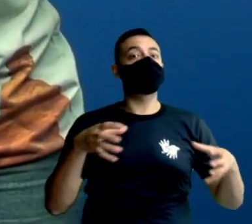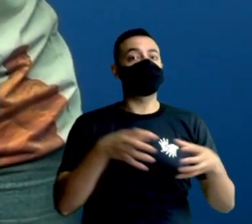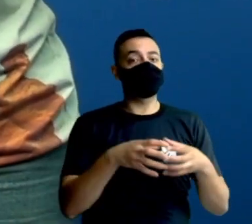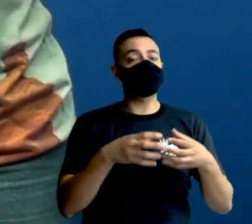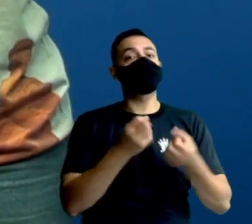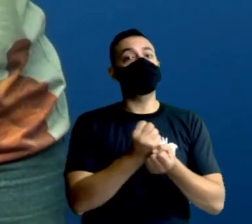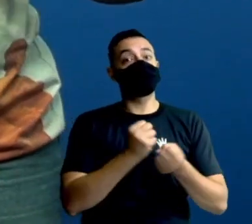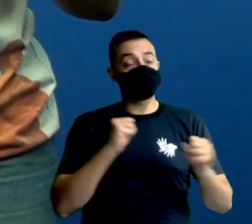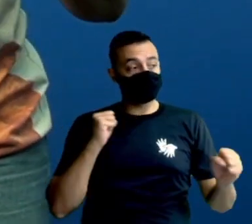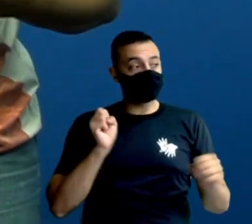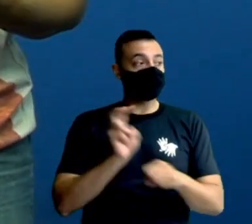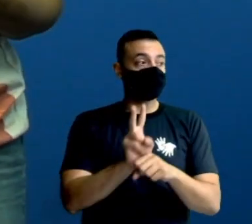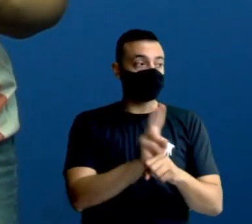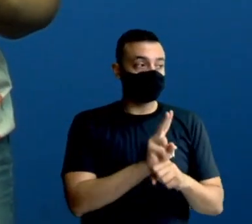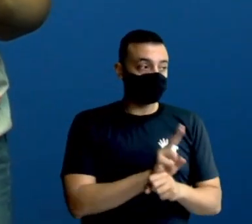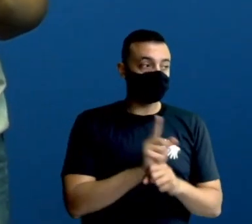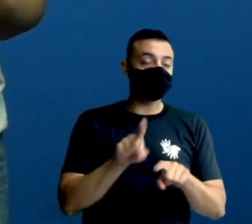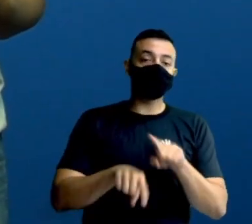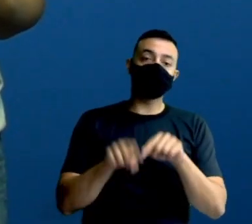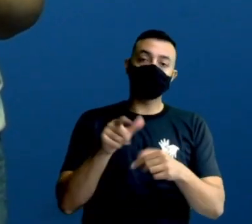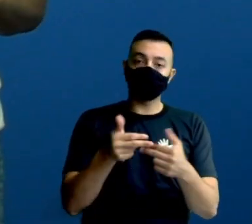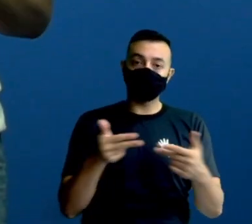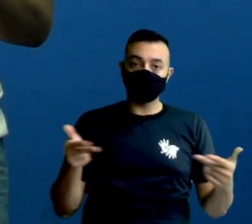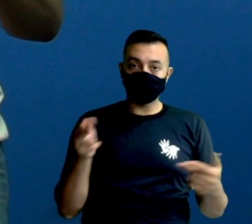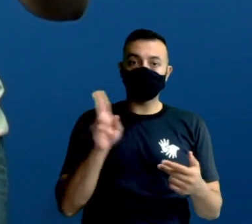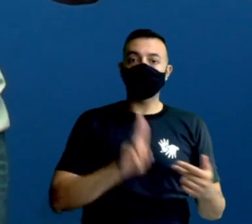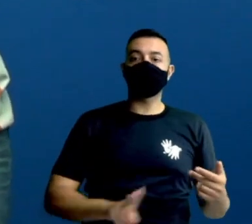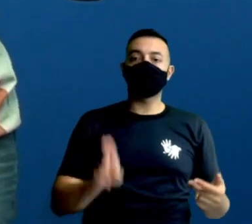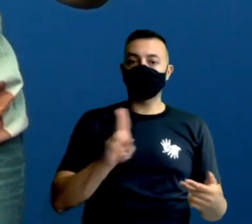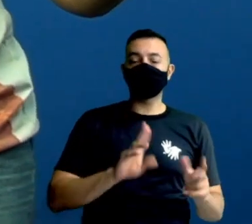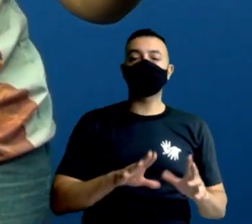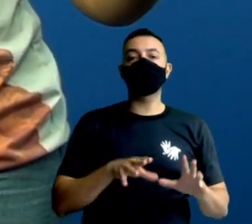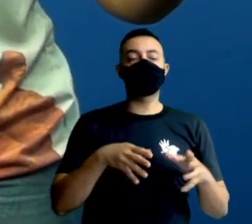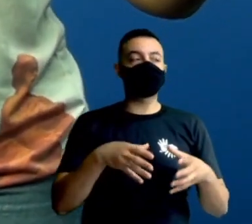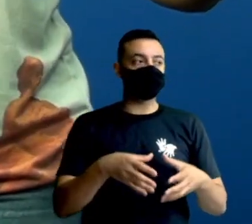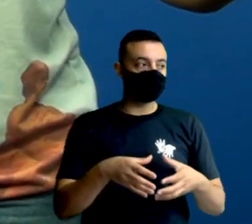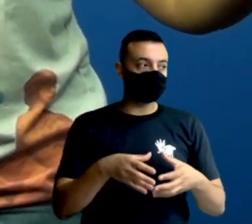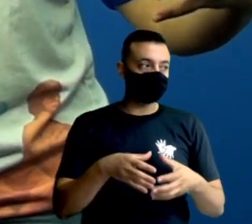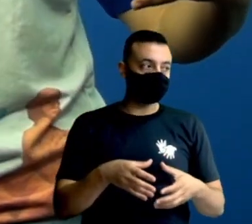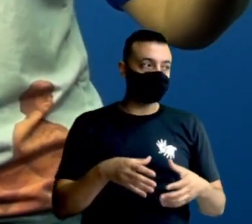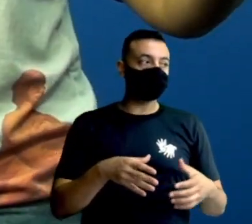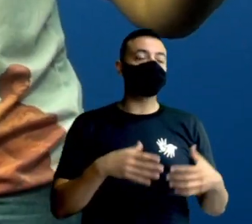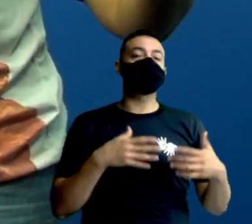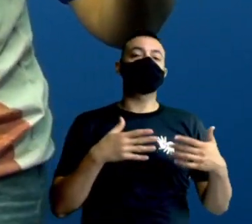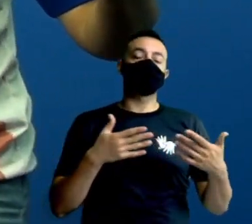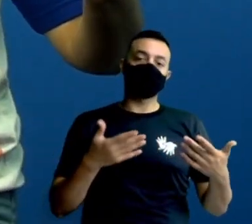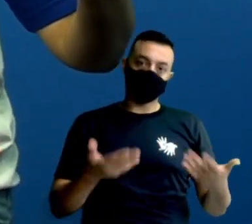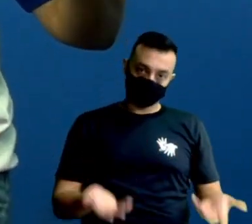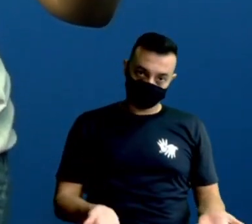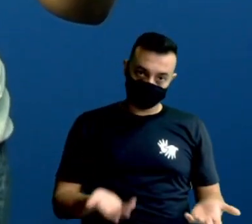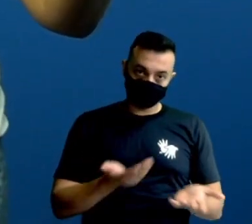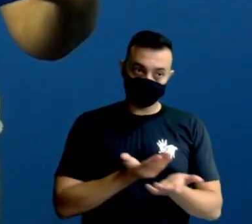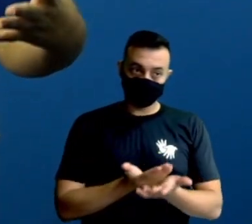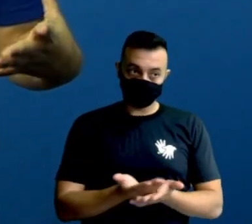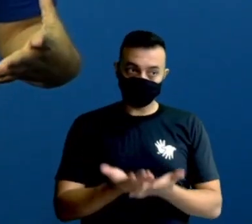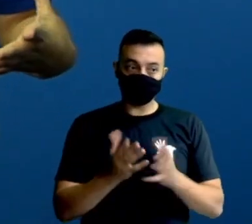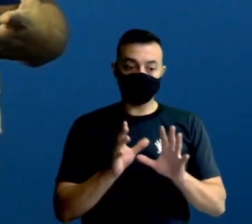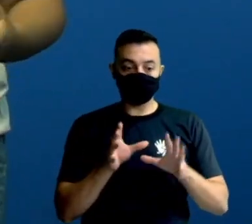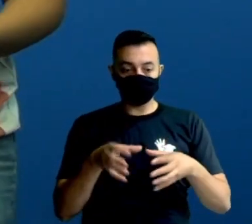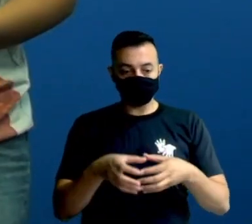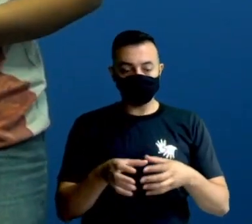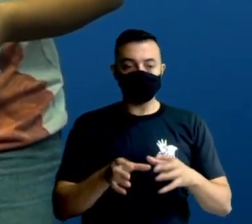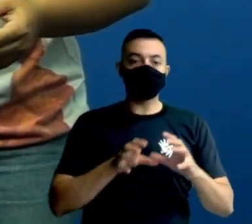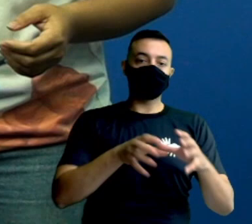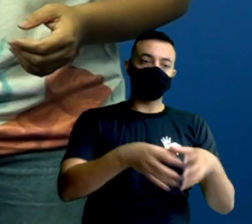para se proteger e as ferramentas que utilizavam. E aí esse bando grande começa a formar as